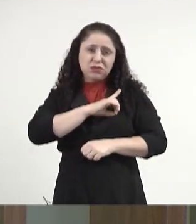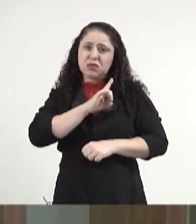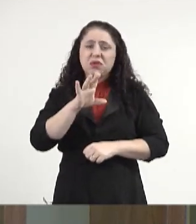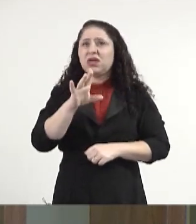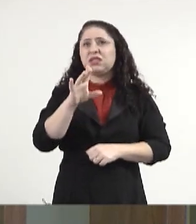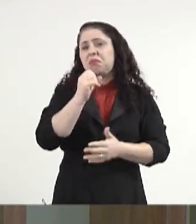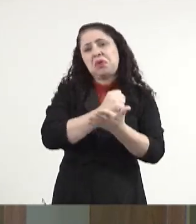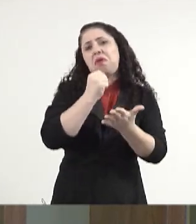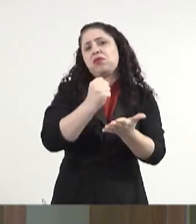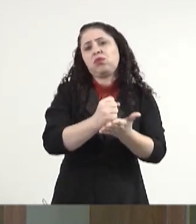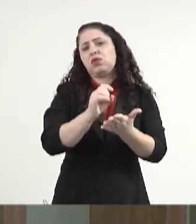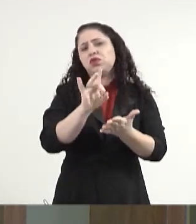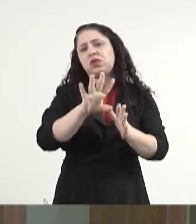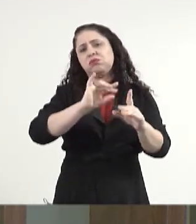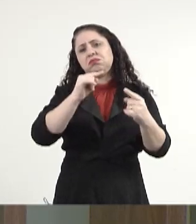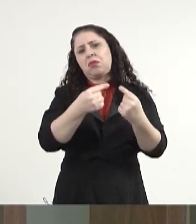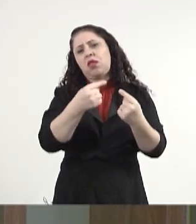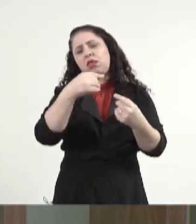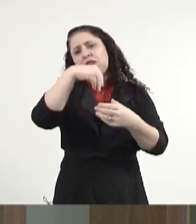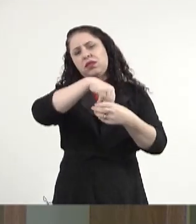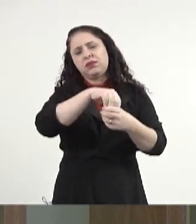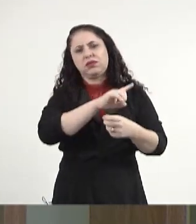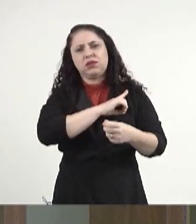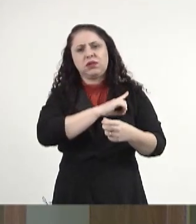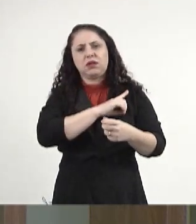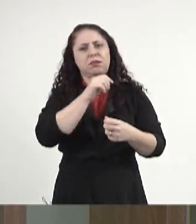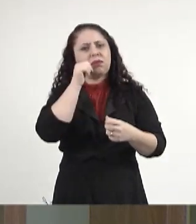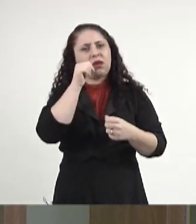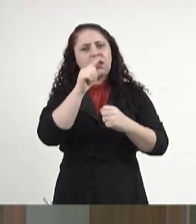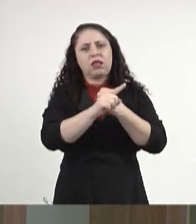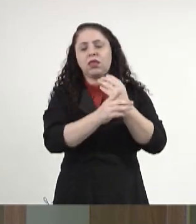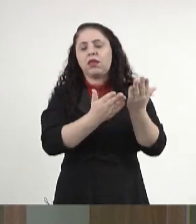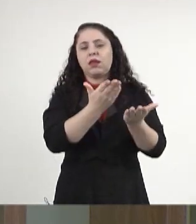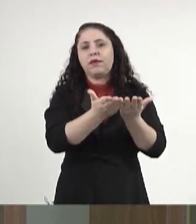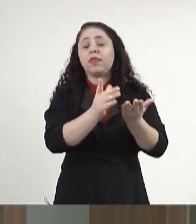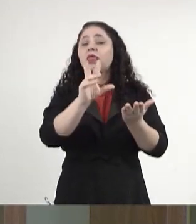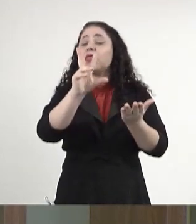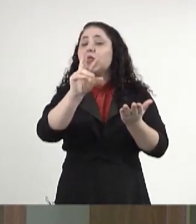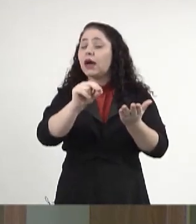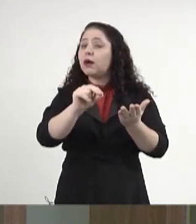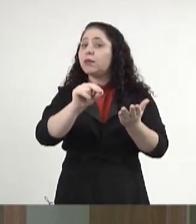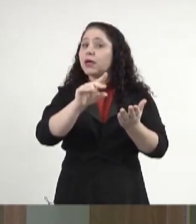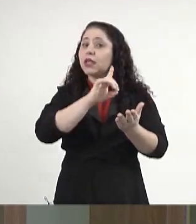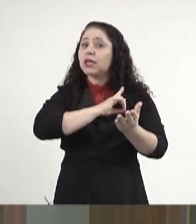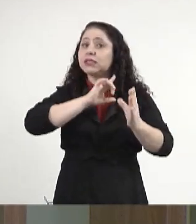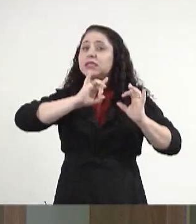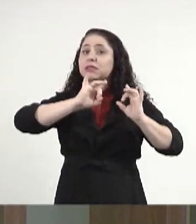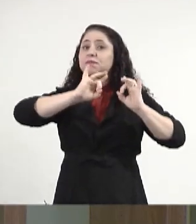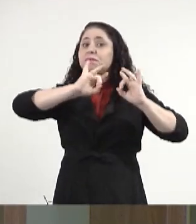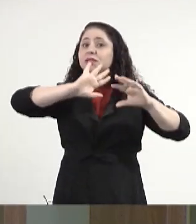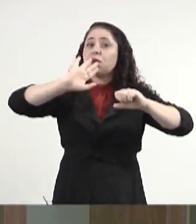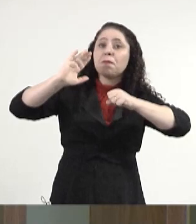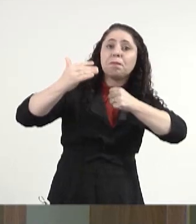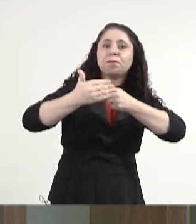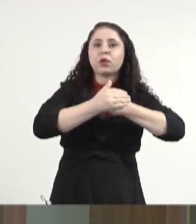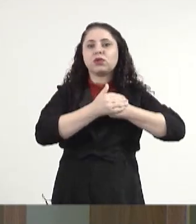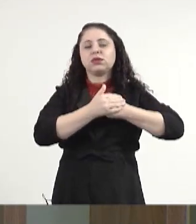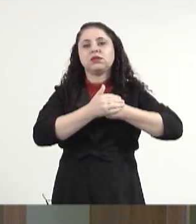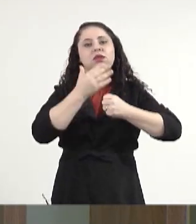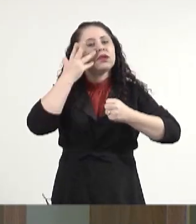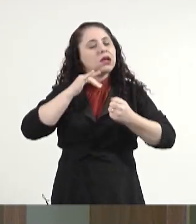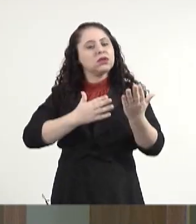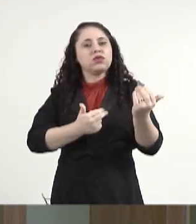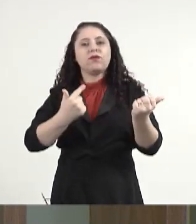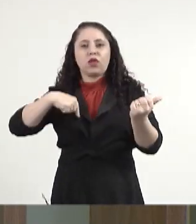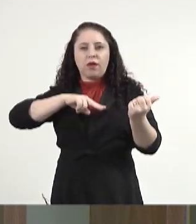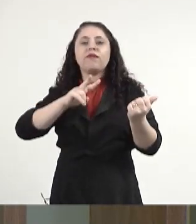com um cartório específico dentro de uma delegacia de atendimento à mulher, mas uma delegacia especializada de proteção à criança e adolescente, eu tenho